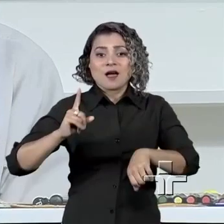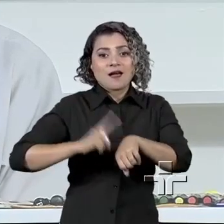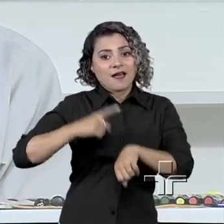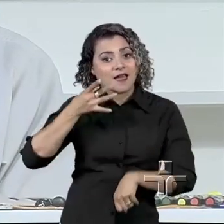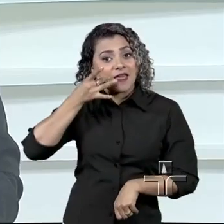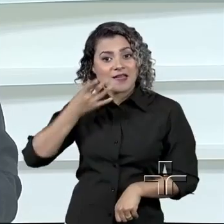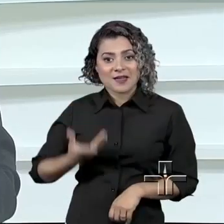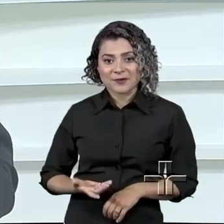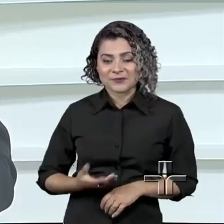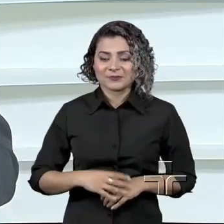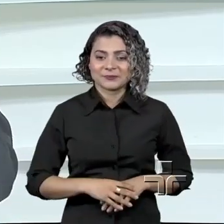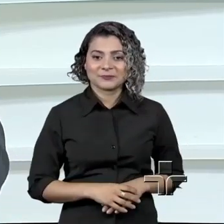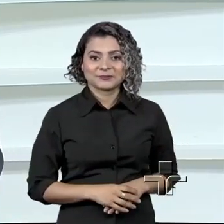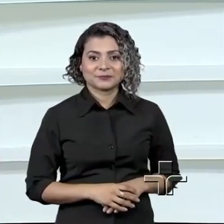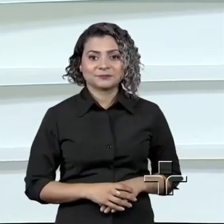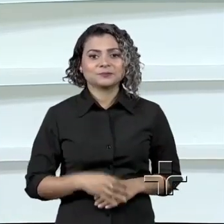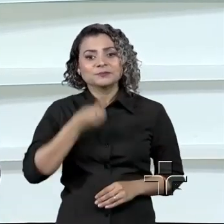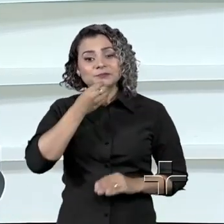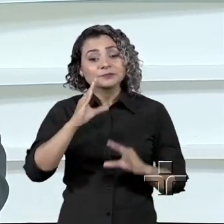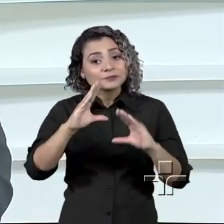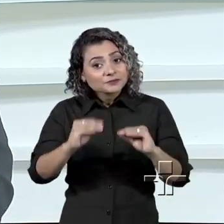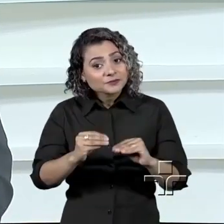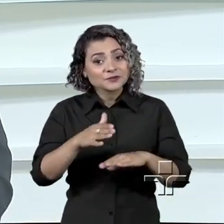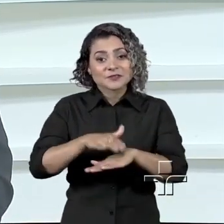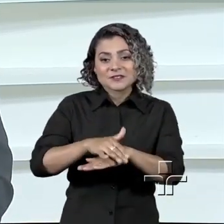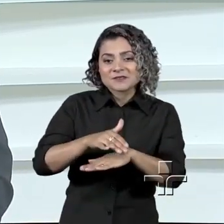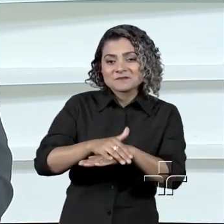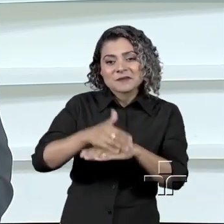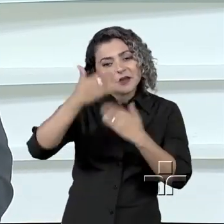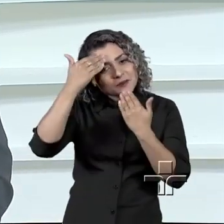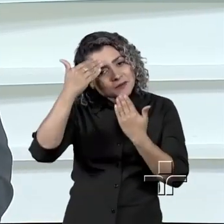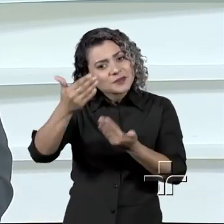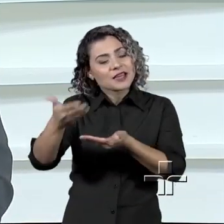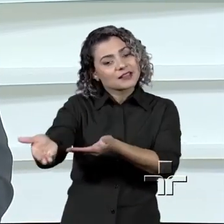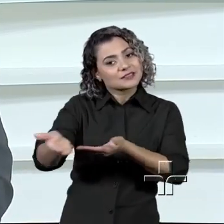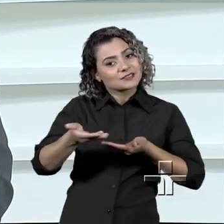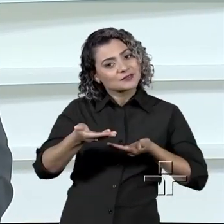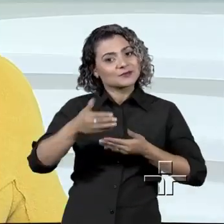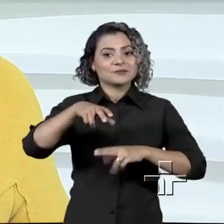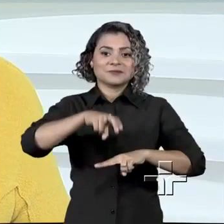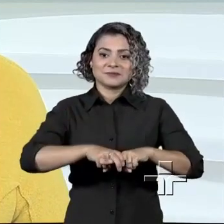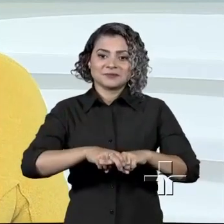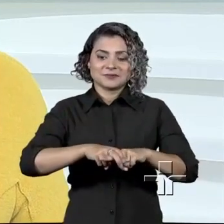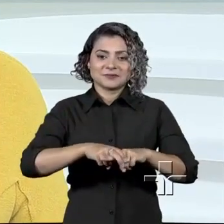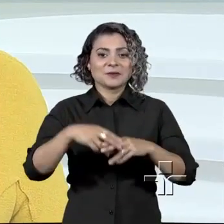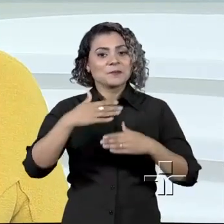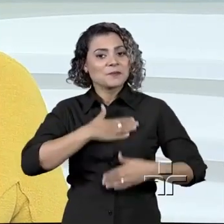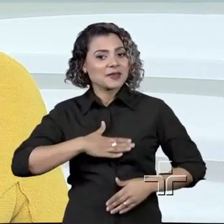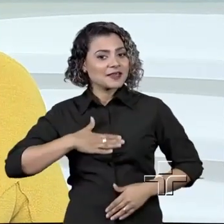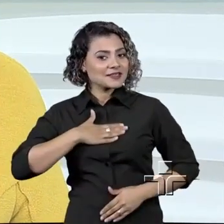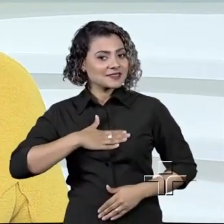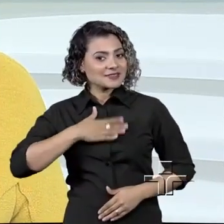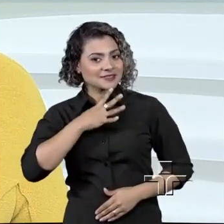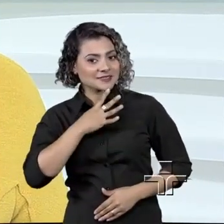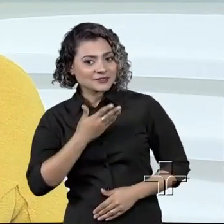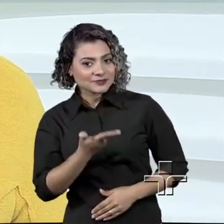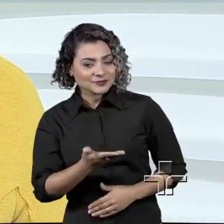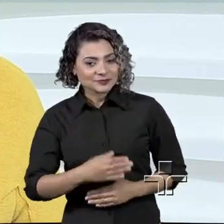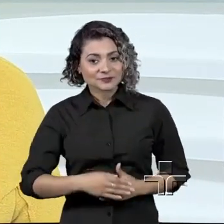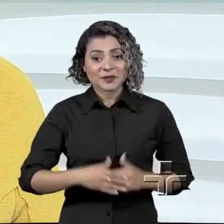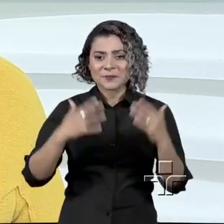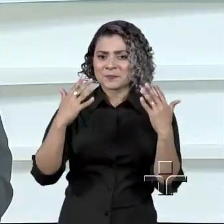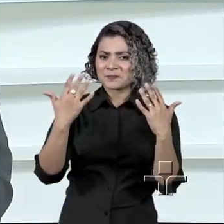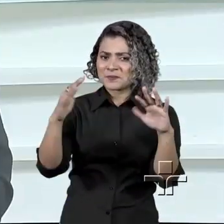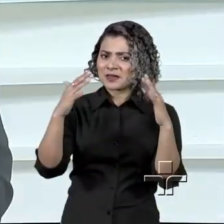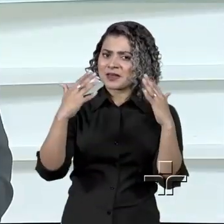tempo real. Boa noite, Mara, muito obrigado por vir ao nosso programa, prazer. Boa muito noite.